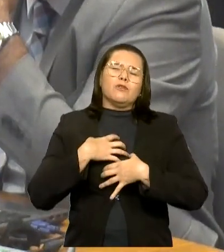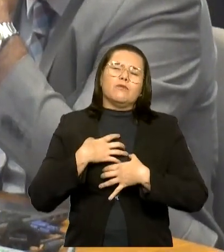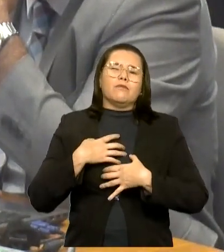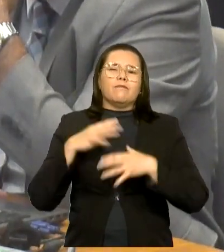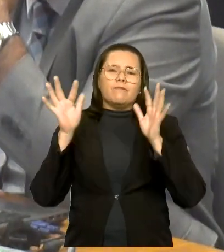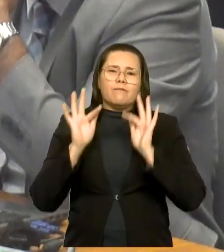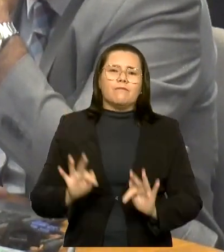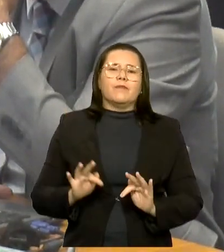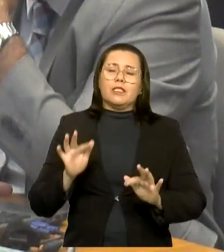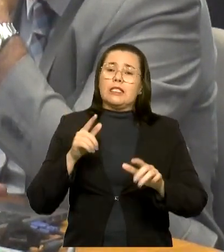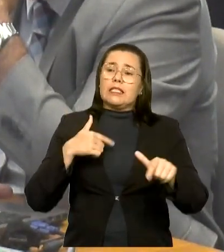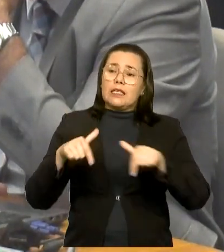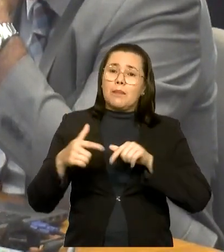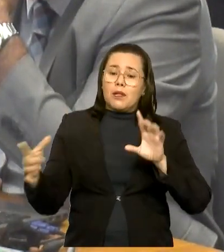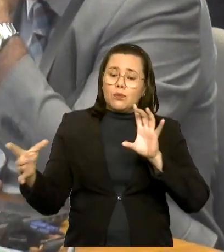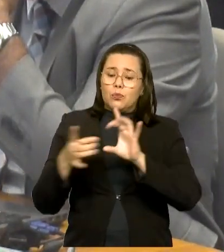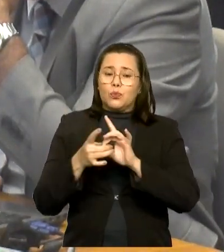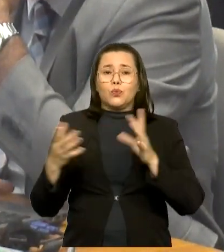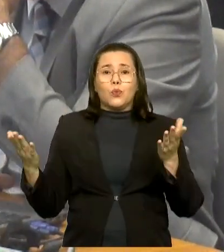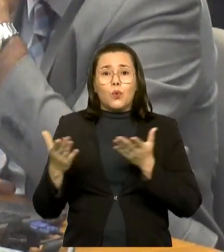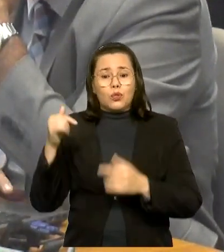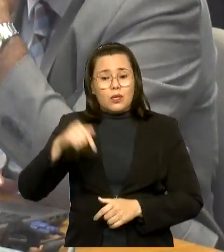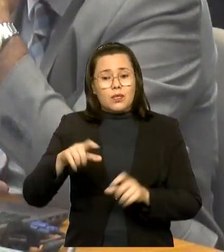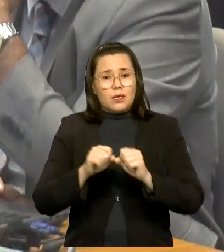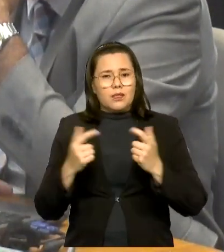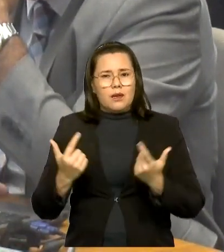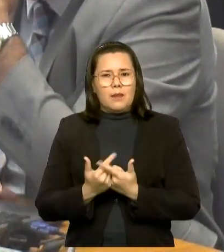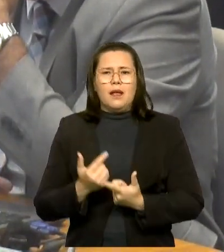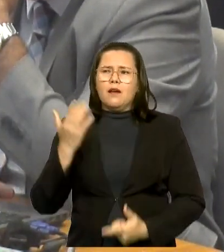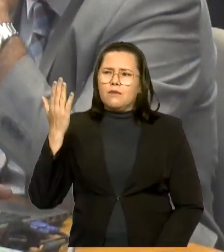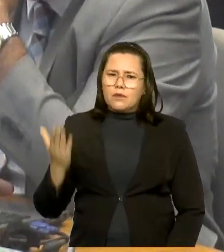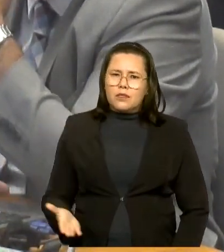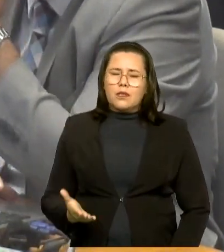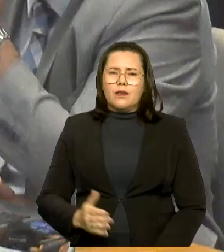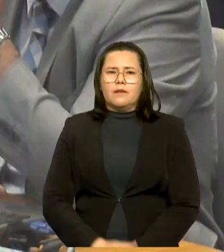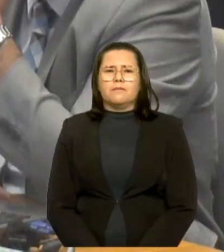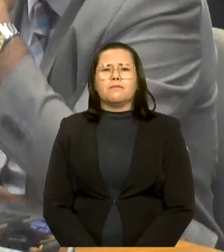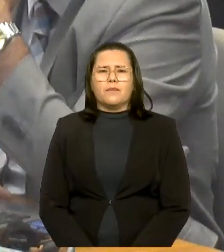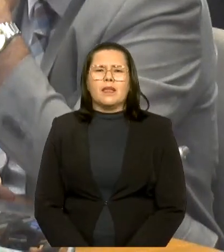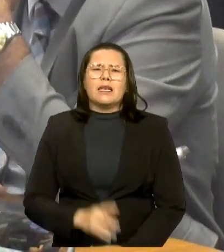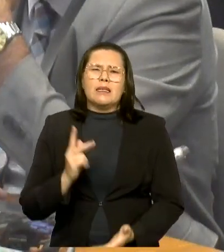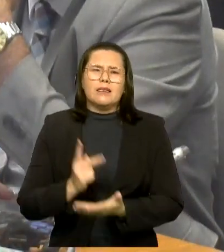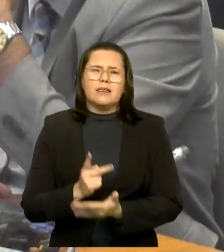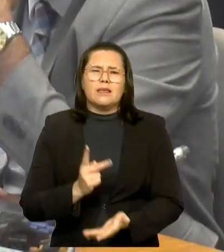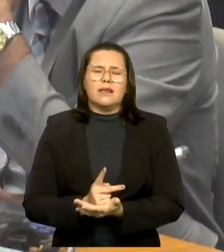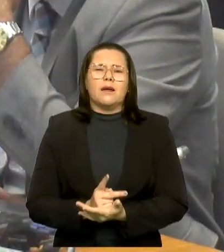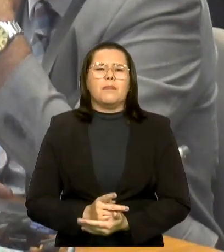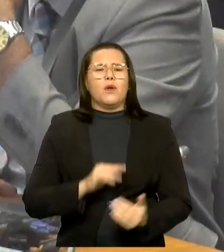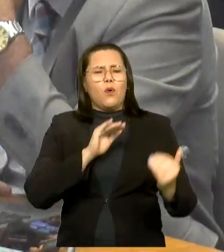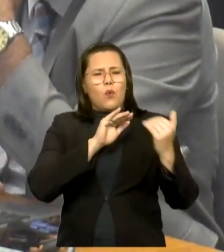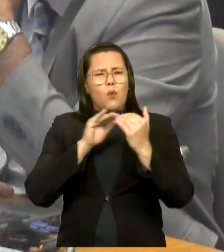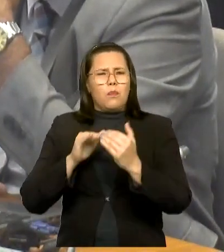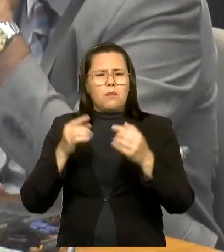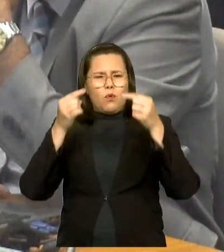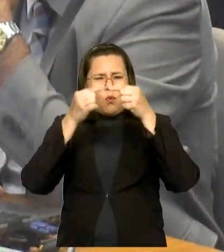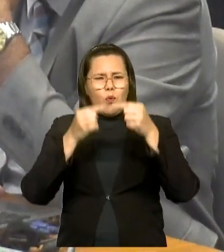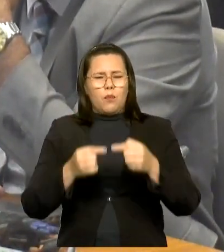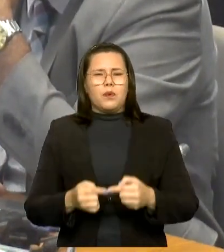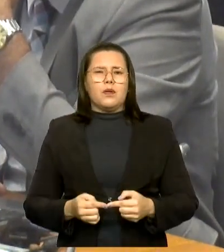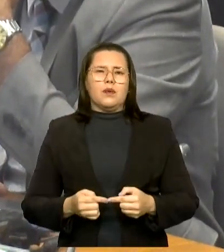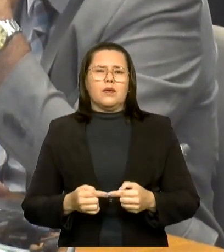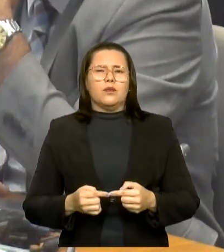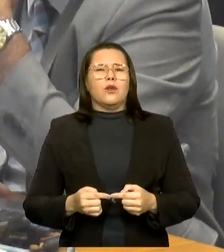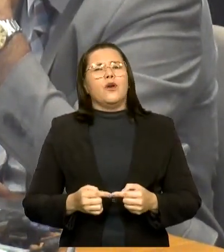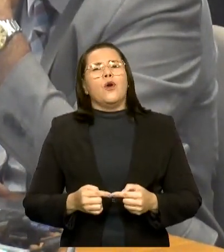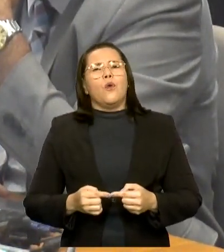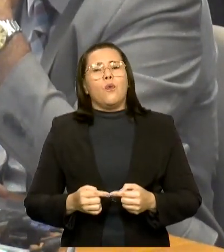honra. Vossa Excelência, como bem falou, exerce seu mandato com correção, sintonizado aos interesses mais nobres do